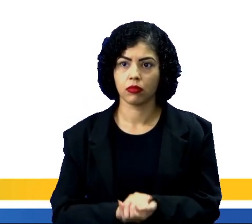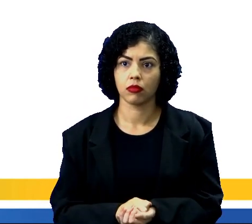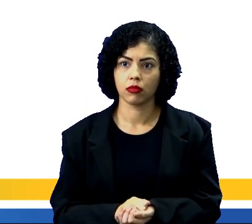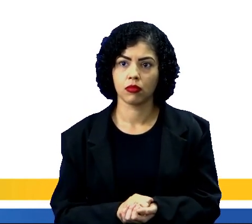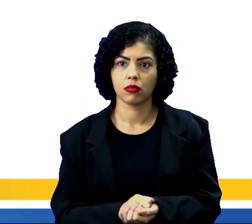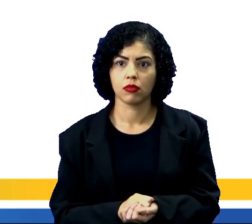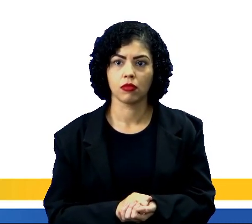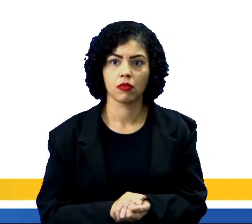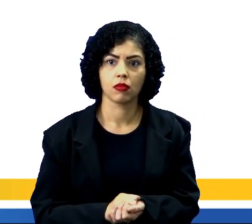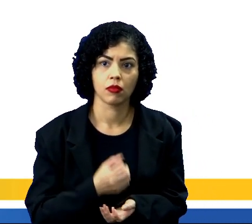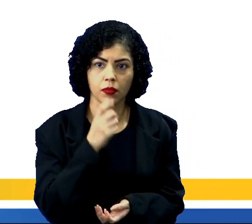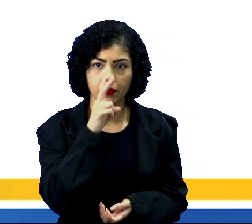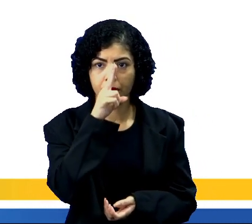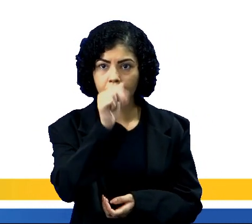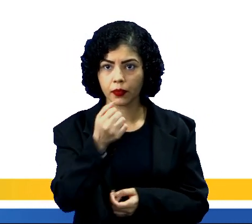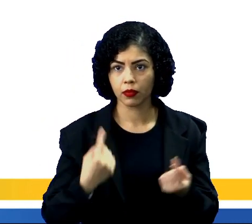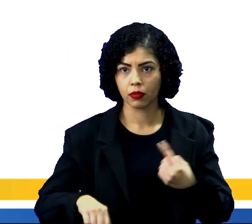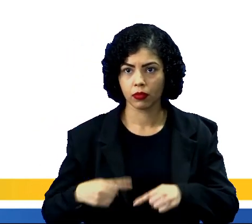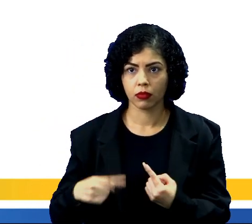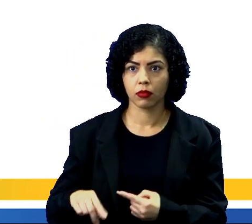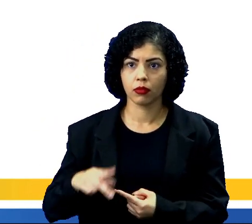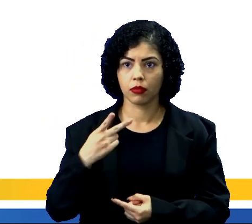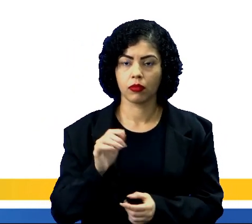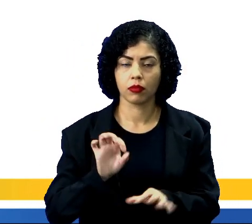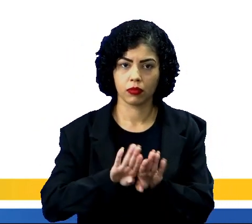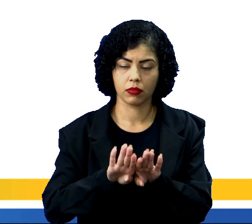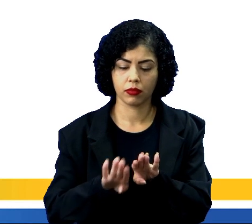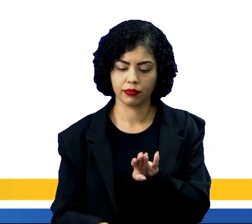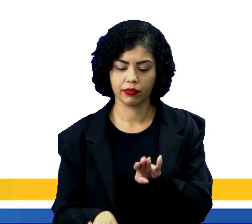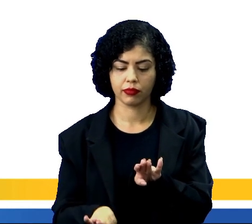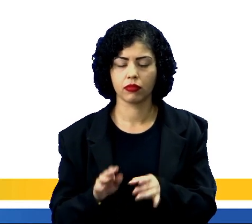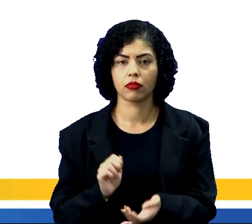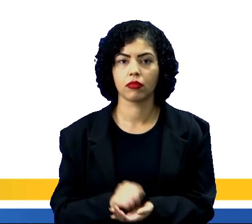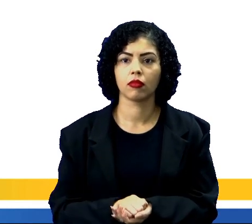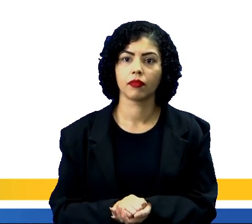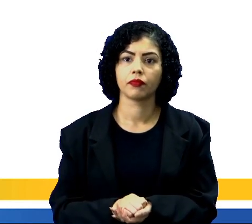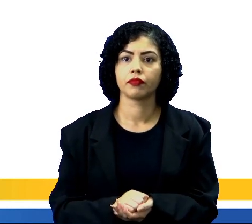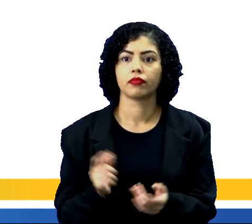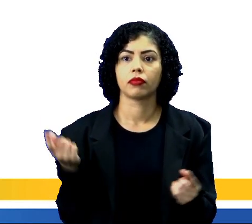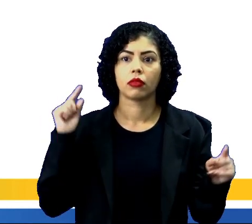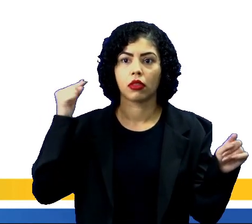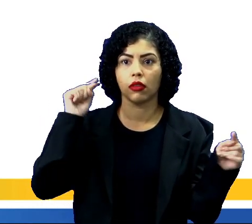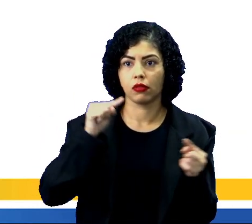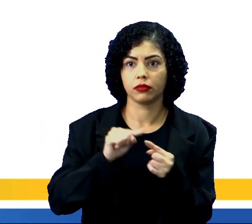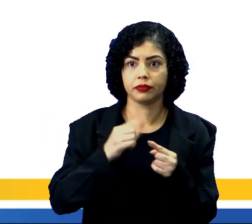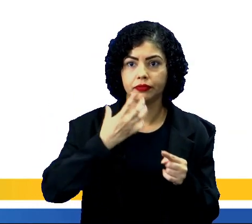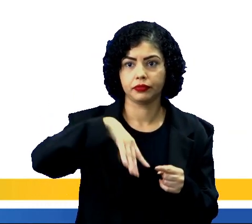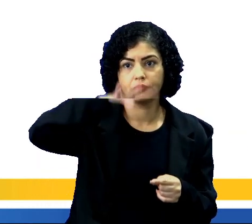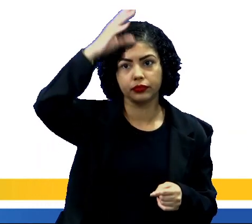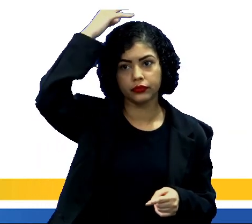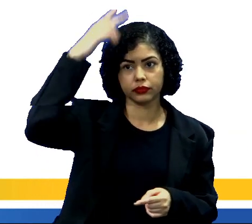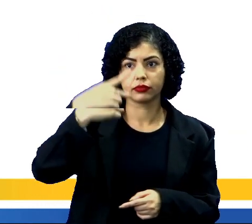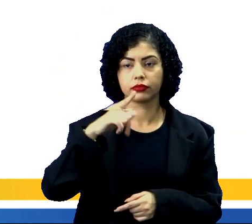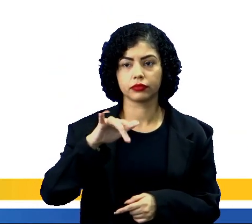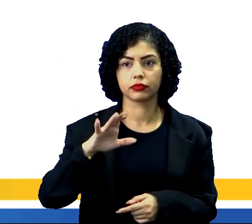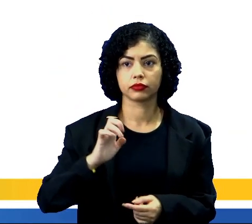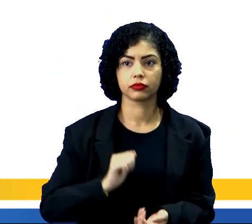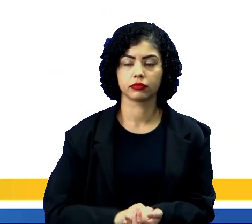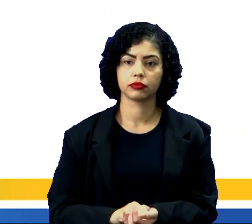eram etruscos, o poder político dos patrícios declinou. E a aproximação dos reis com a